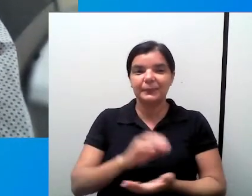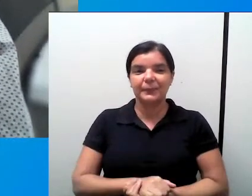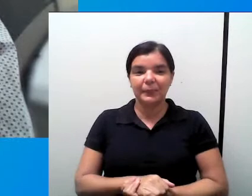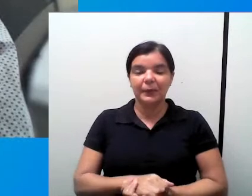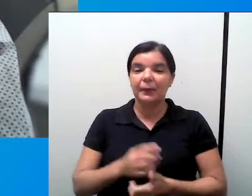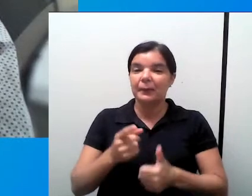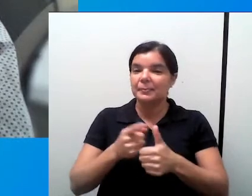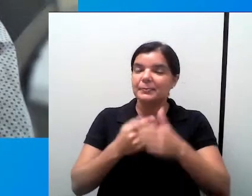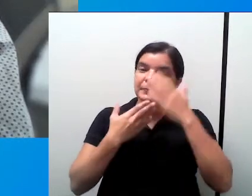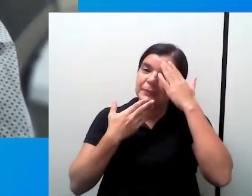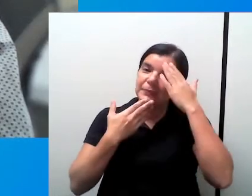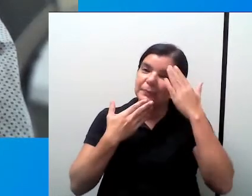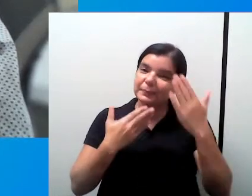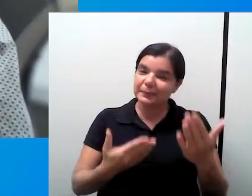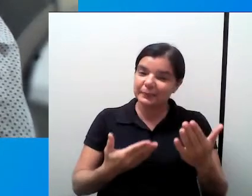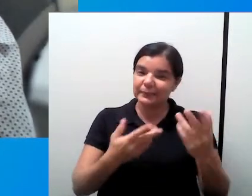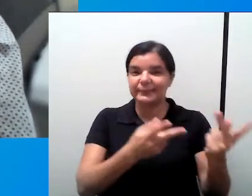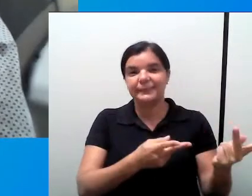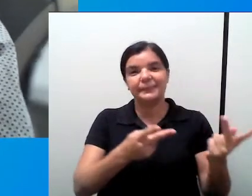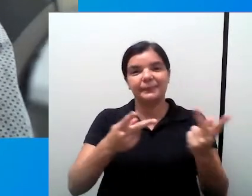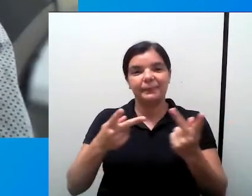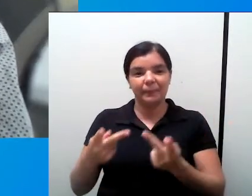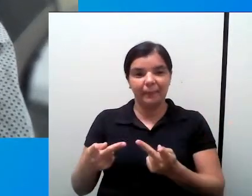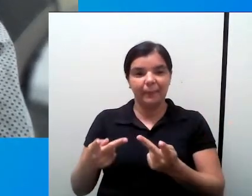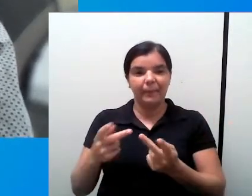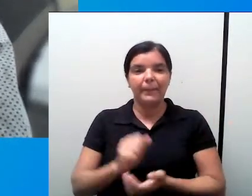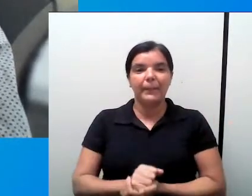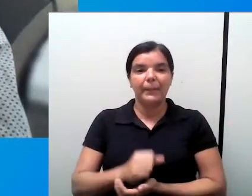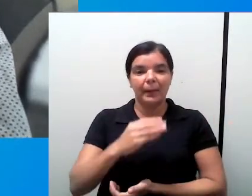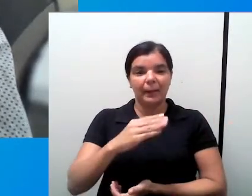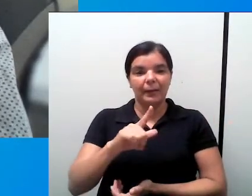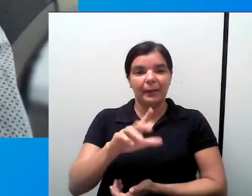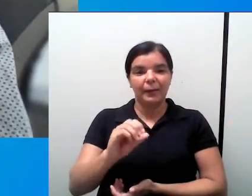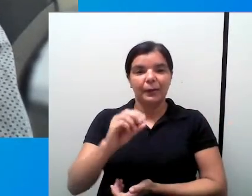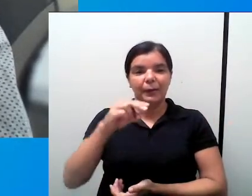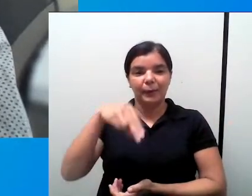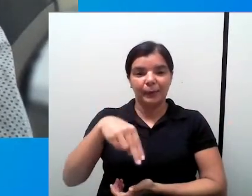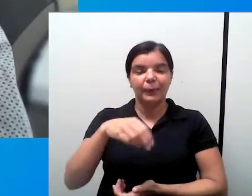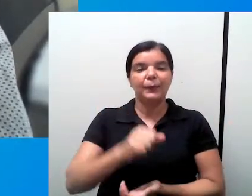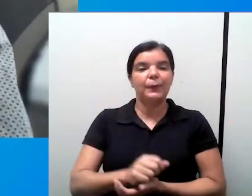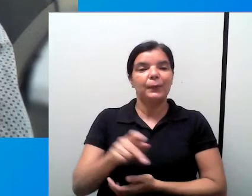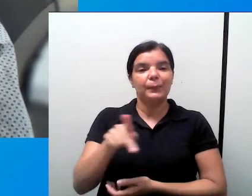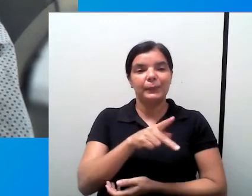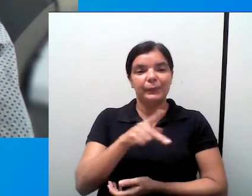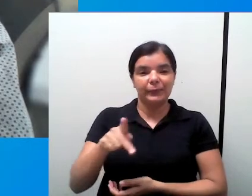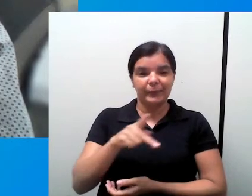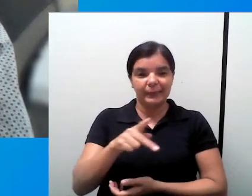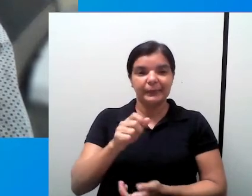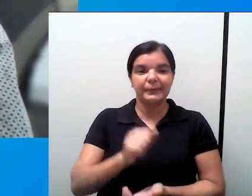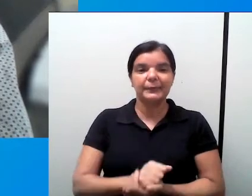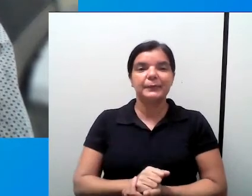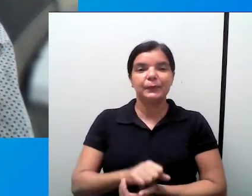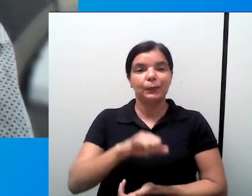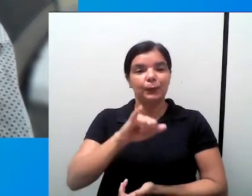muito obrigado pelo convite. Bom, meu nome é Cleon, sou professor aqui do campus Iporá, Atualmente estou